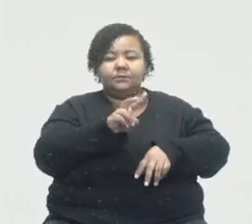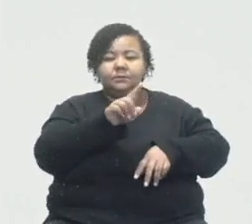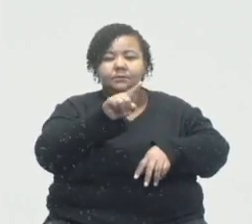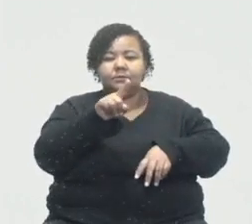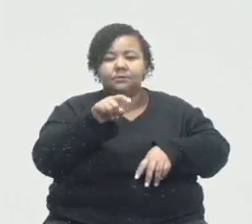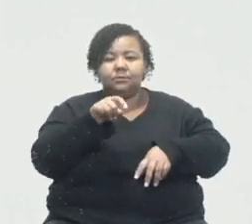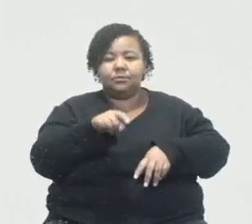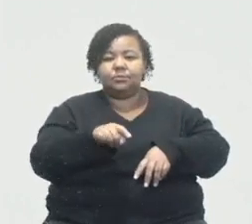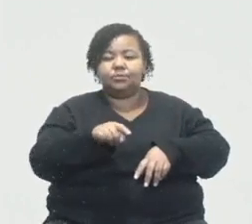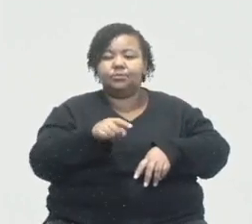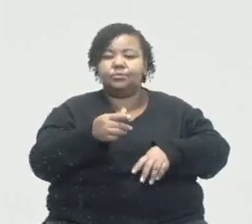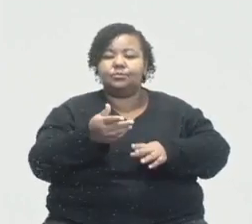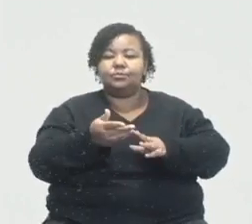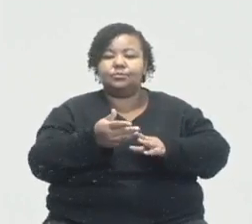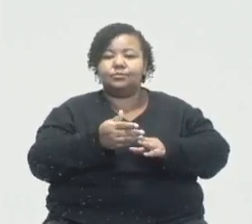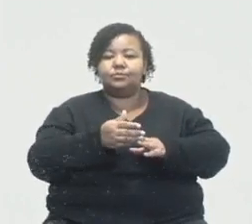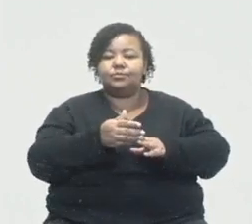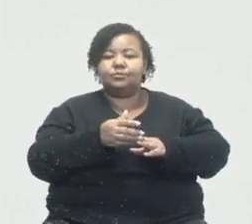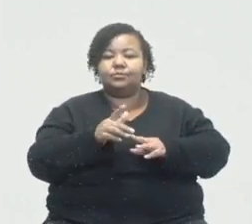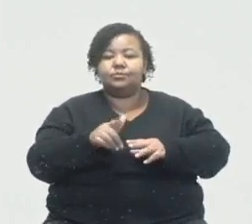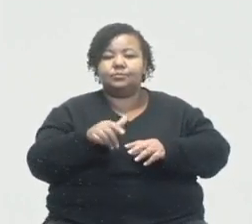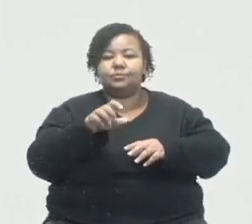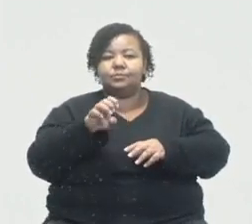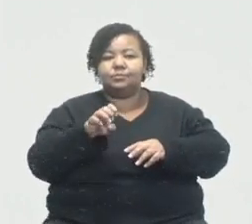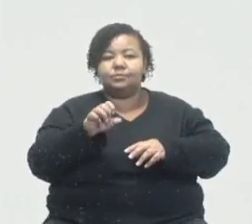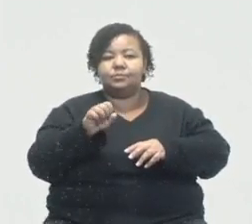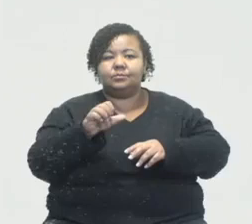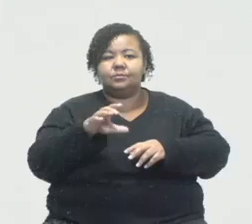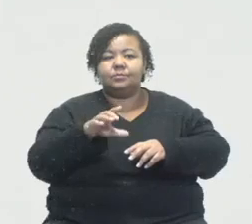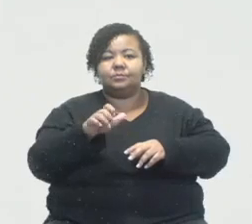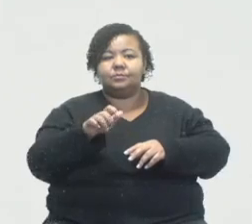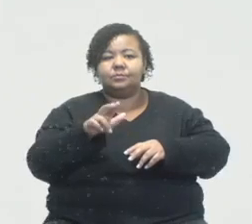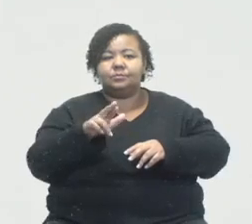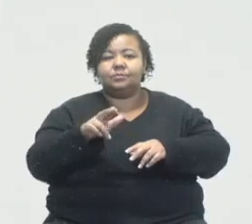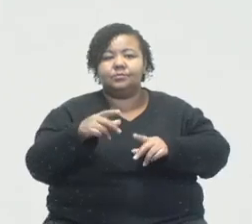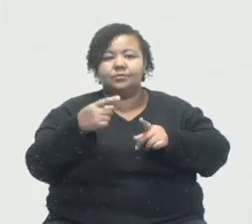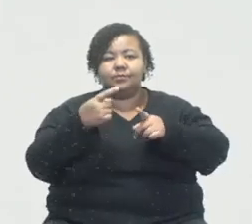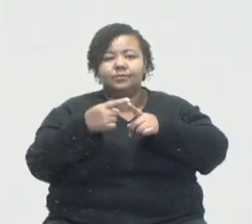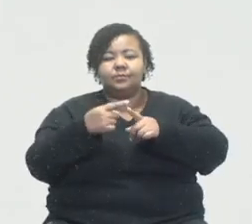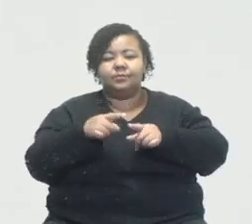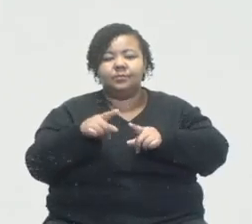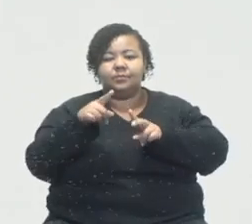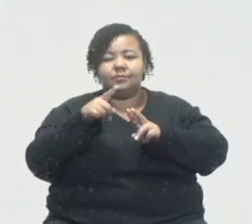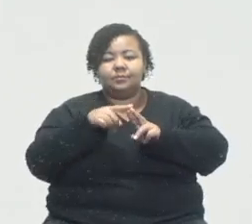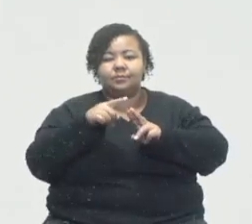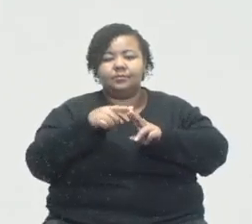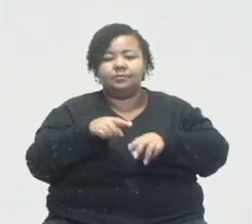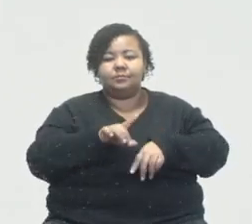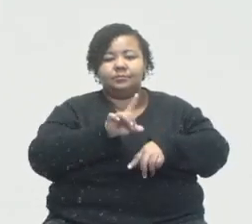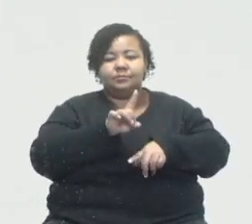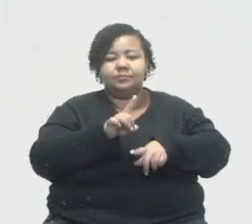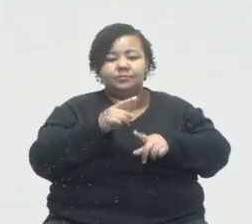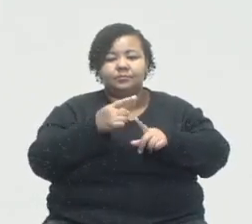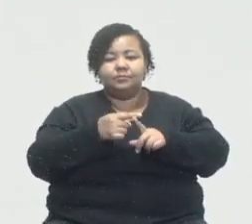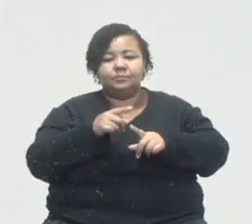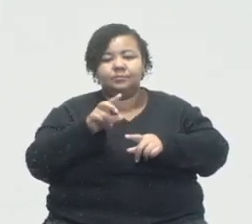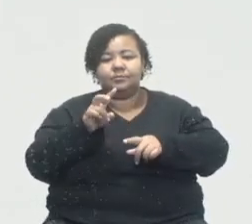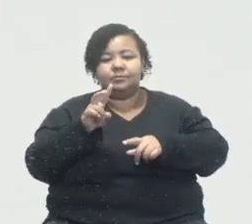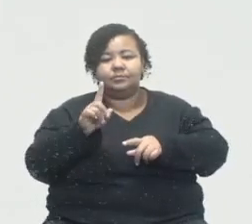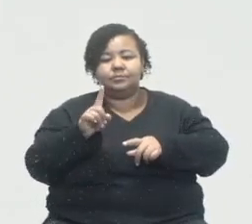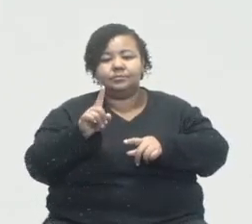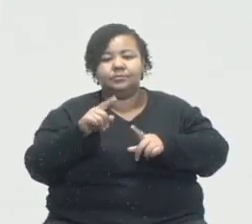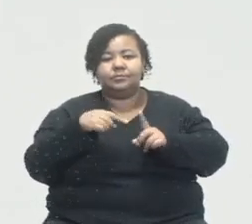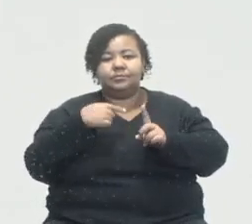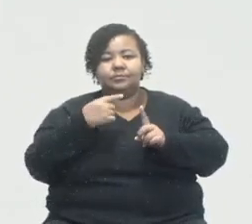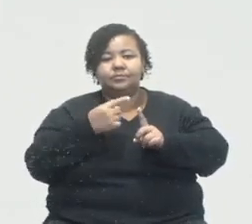igual ao escalar vezes o vetor. Então, temos o escalar 1 vezes o vetor 1,